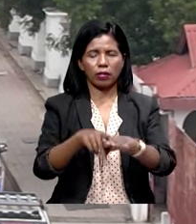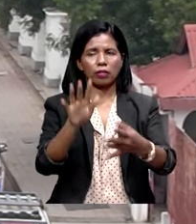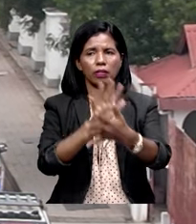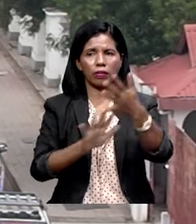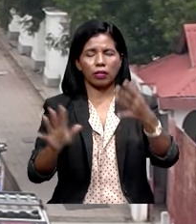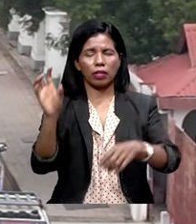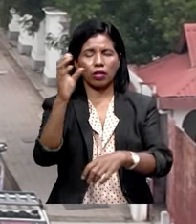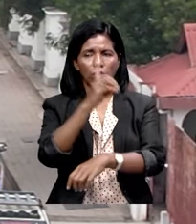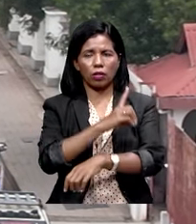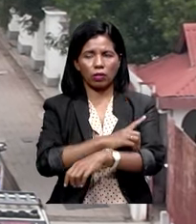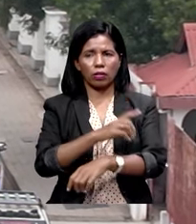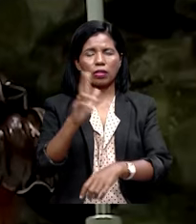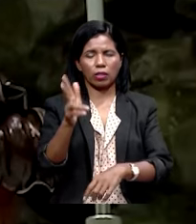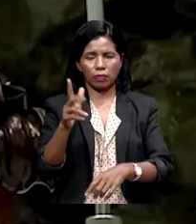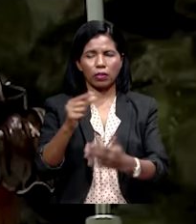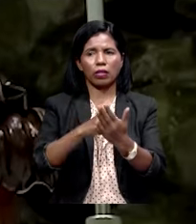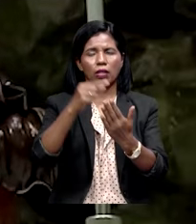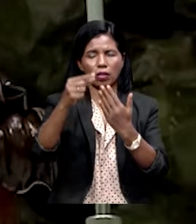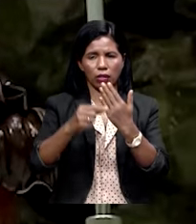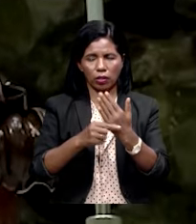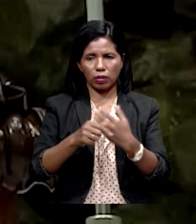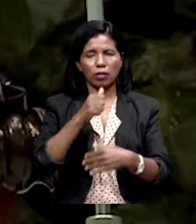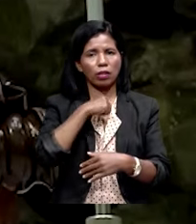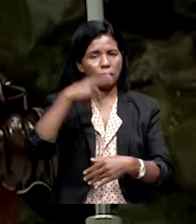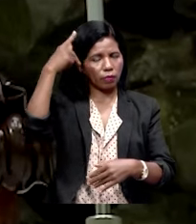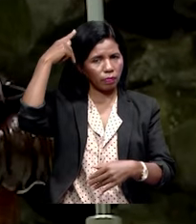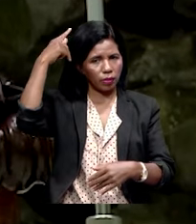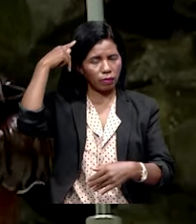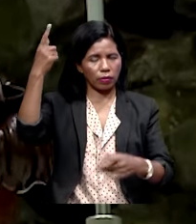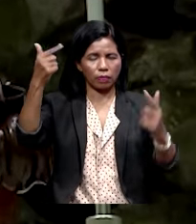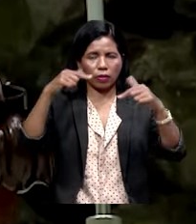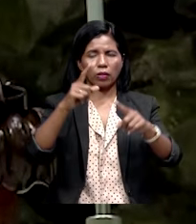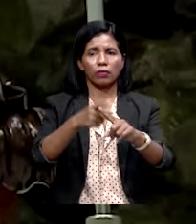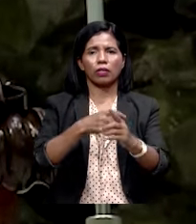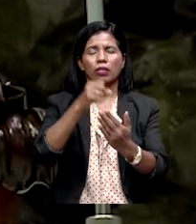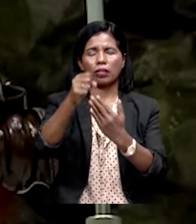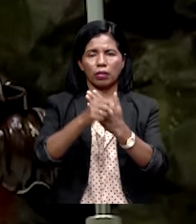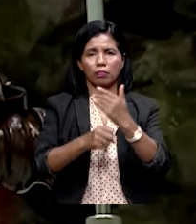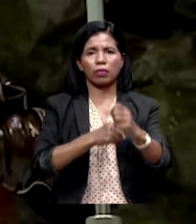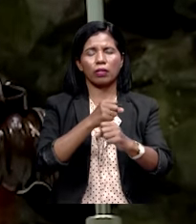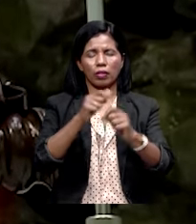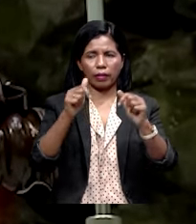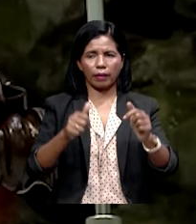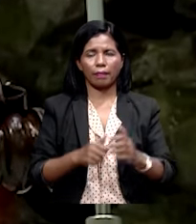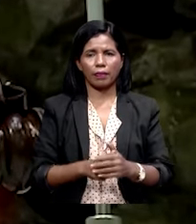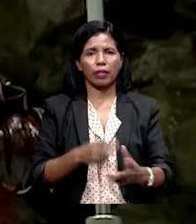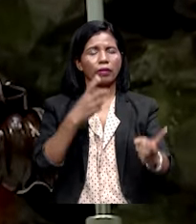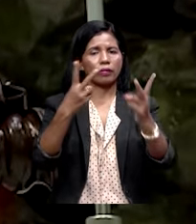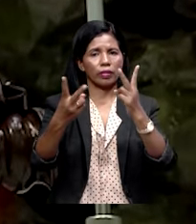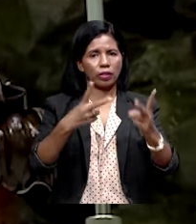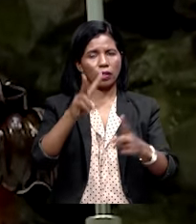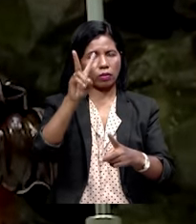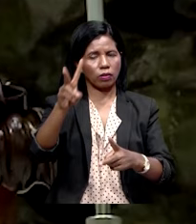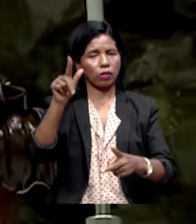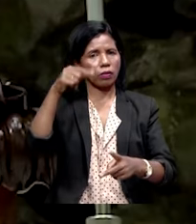celebração loro popular 30 de agosto no Santo Padre Papa Francisco e a fula em setembro atinané. Ligado ao visita rua né,